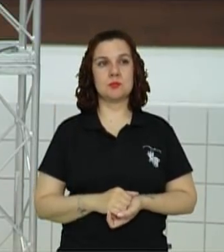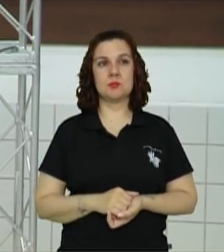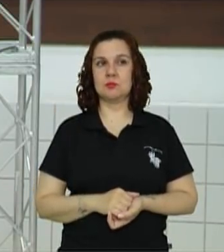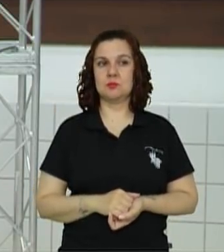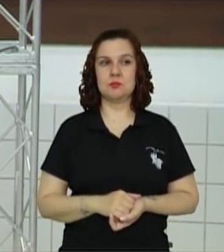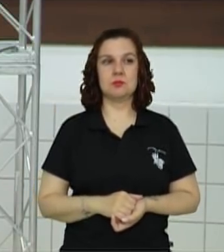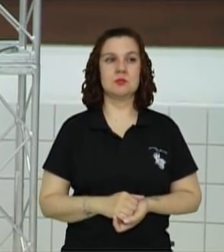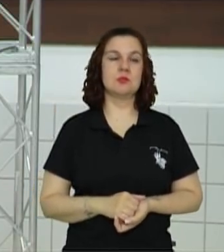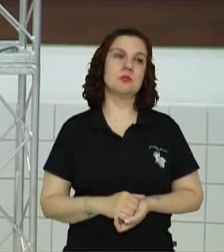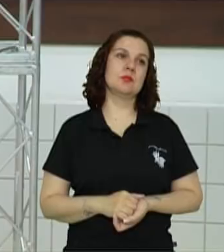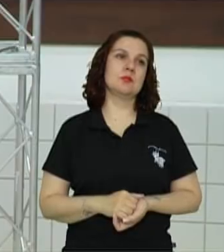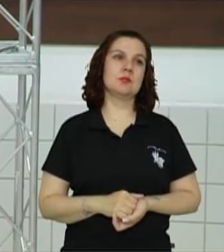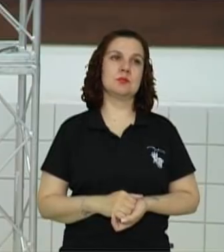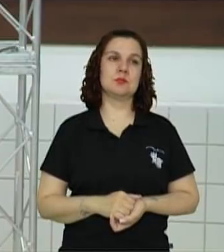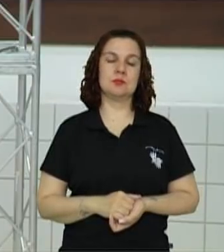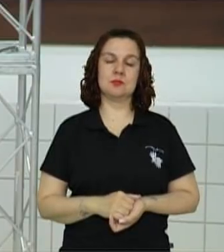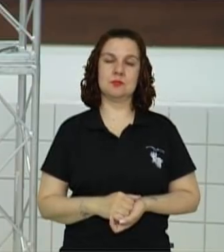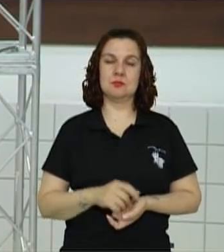Opa!